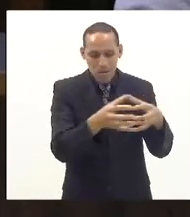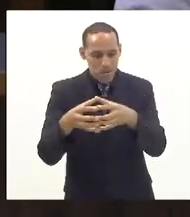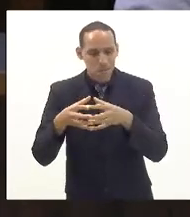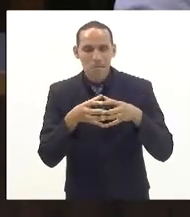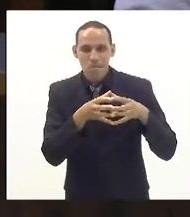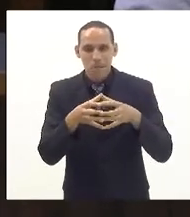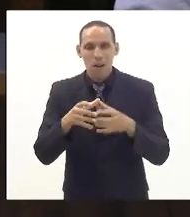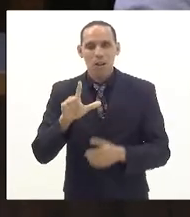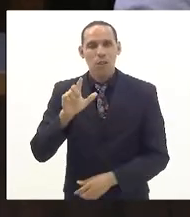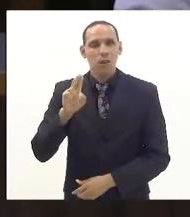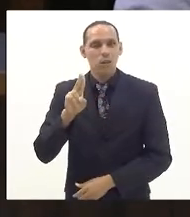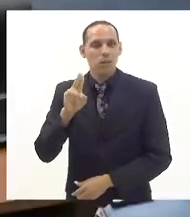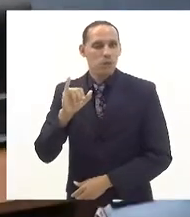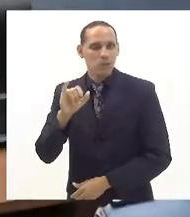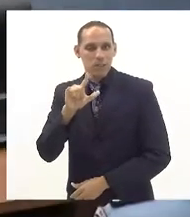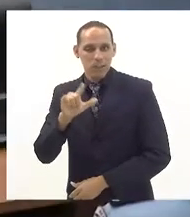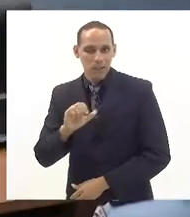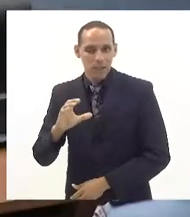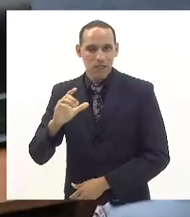do Carmo.